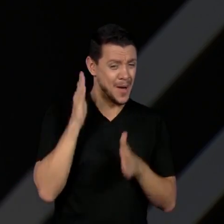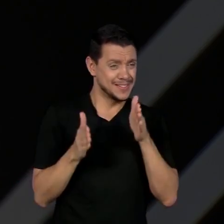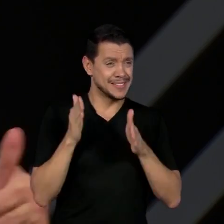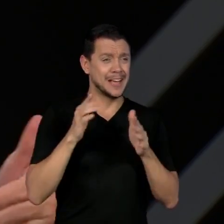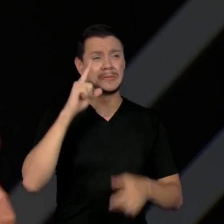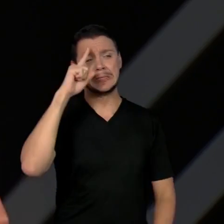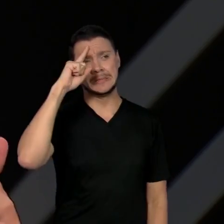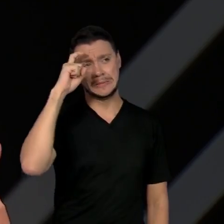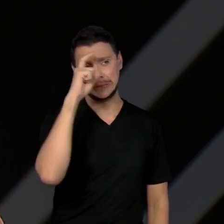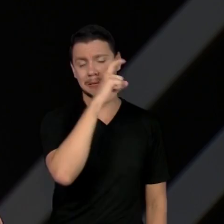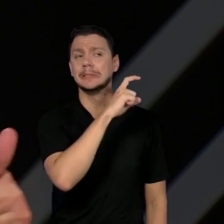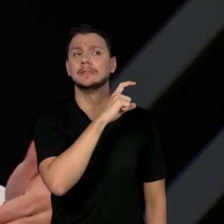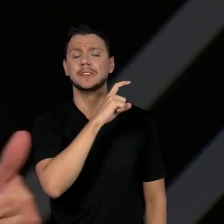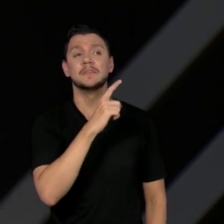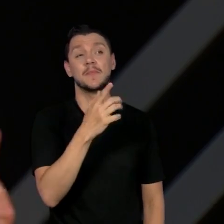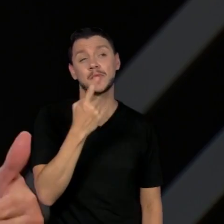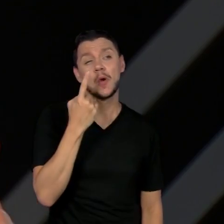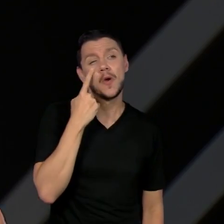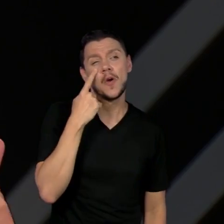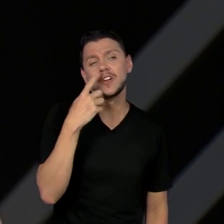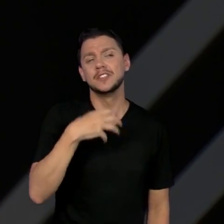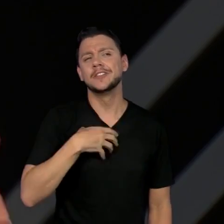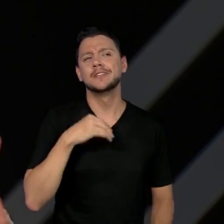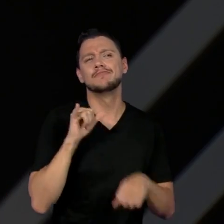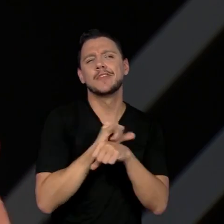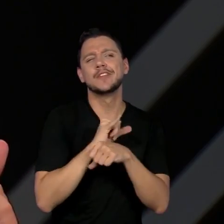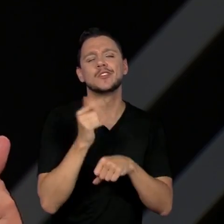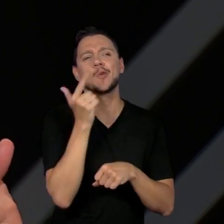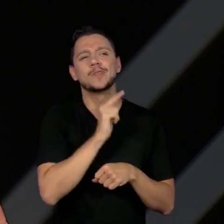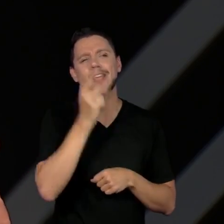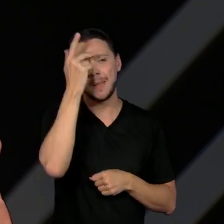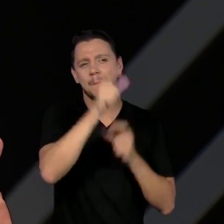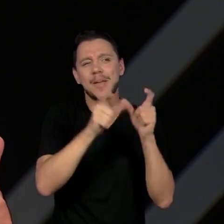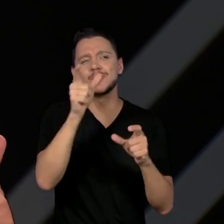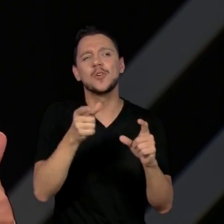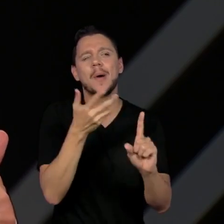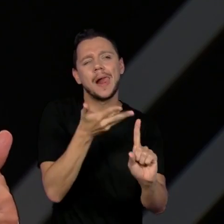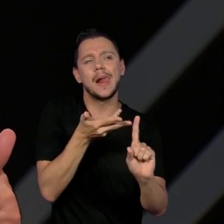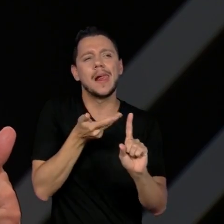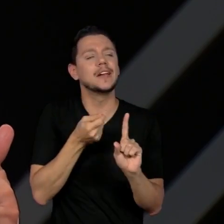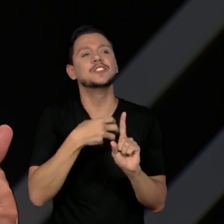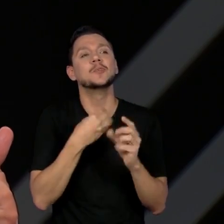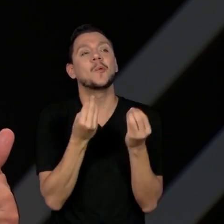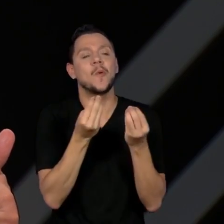difícil. Mas quer ver um jeitinho de conquistar as pessoas?